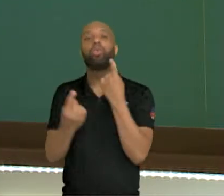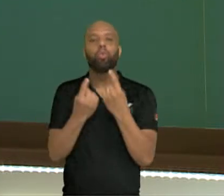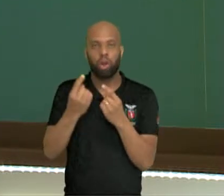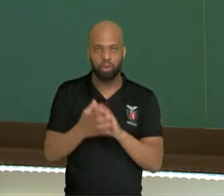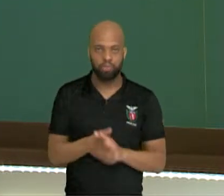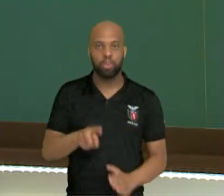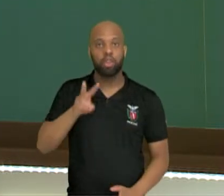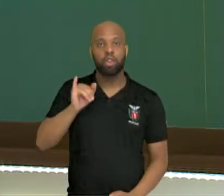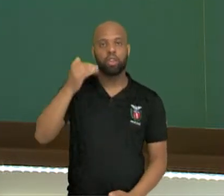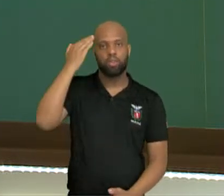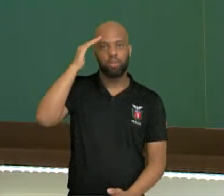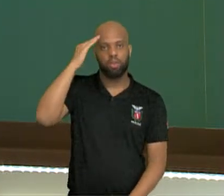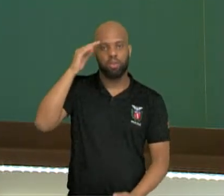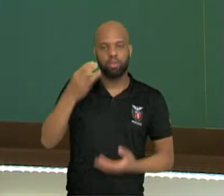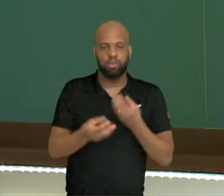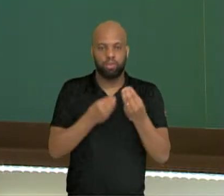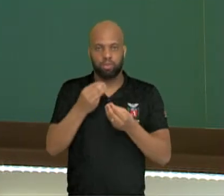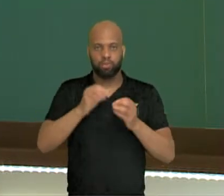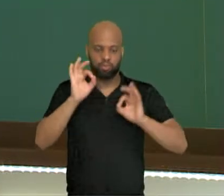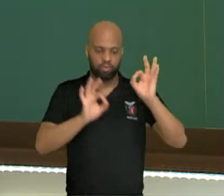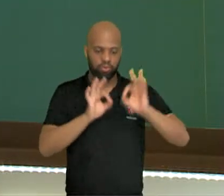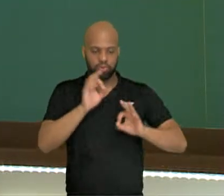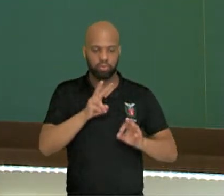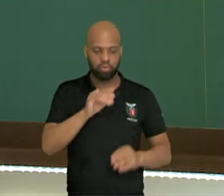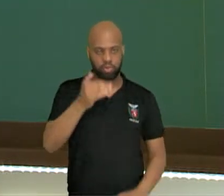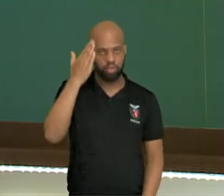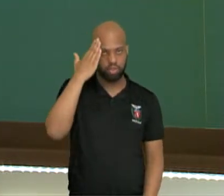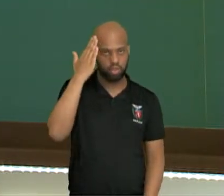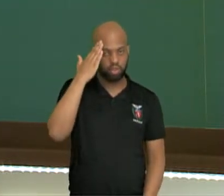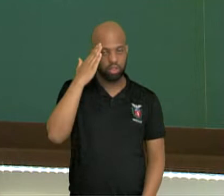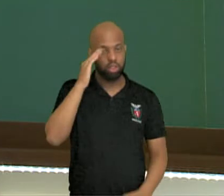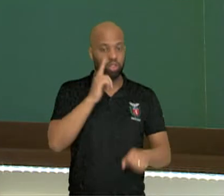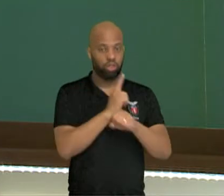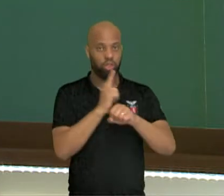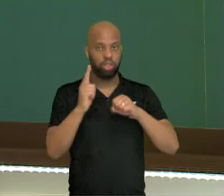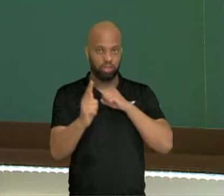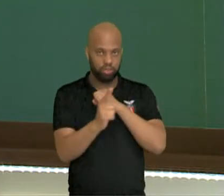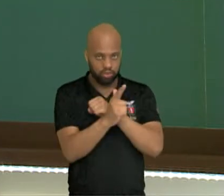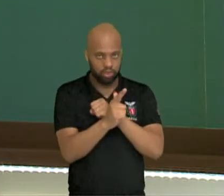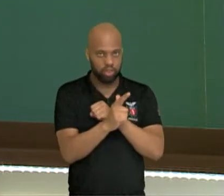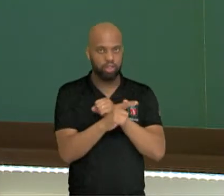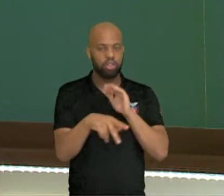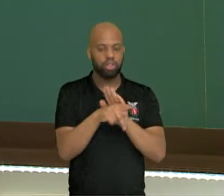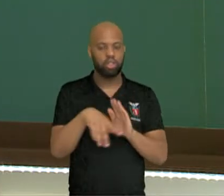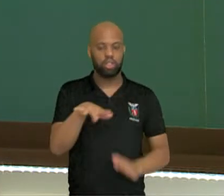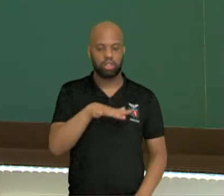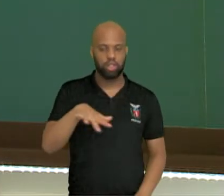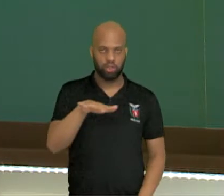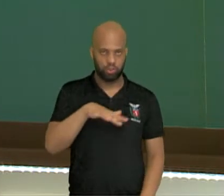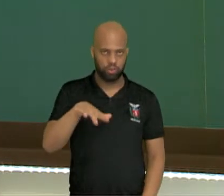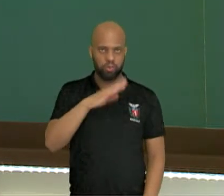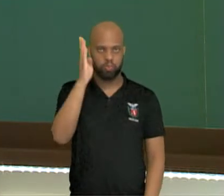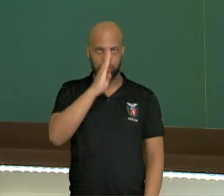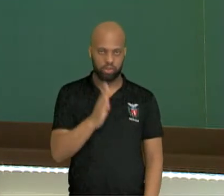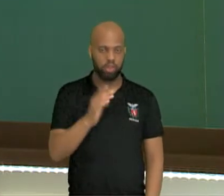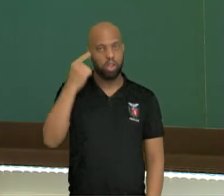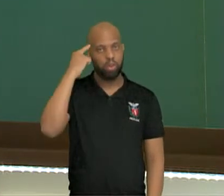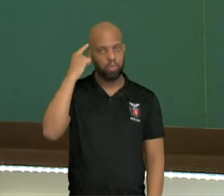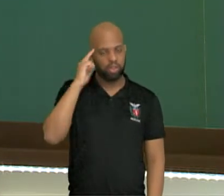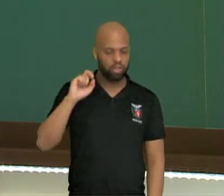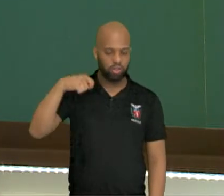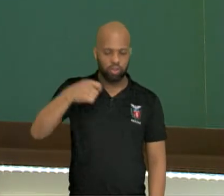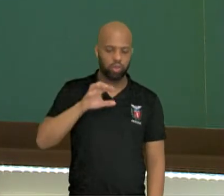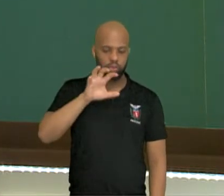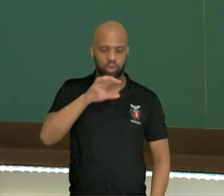dos continentes para entender a localização geográfica nessa divisão do território brasileiro. E pensando nesse